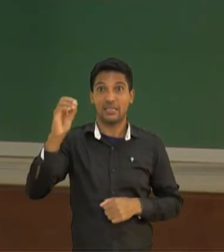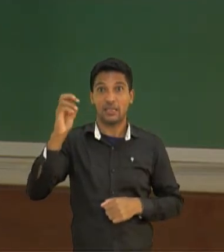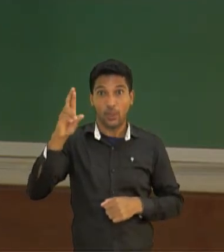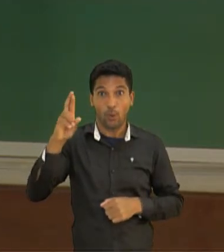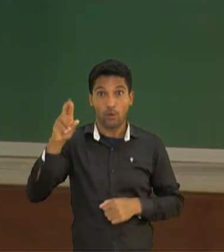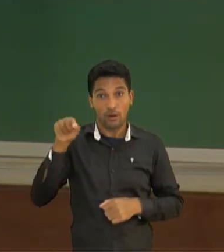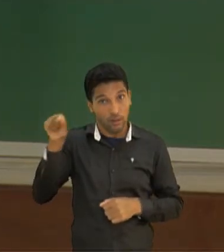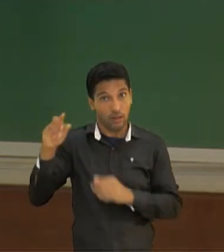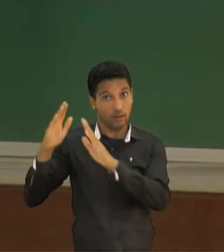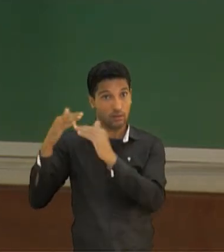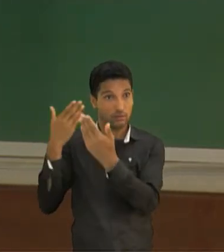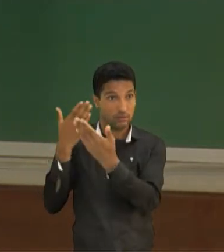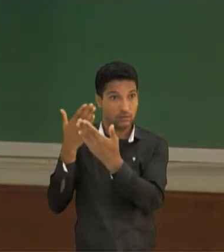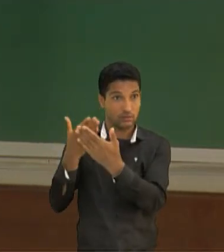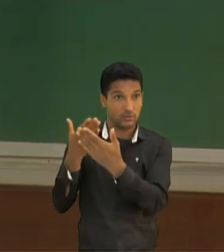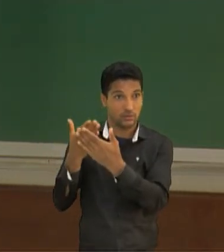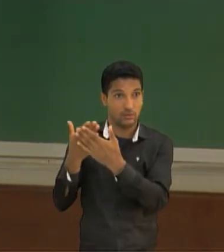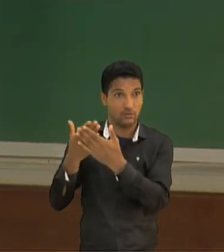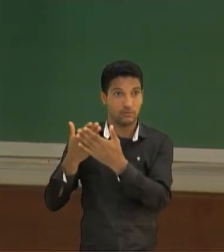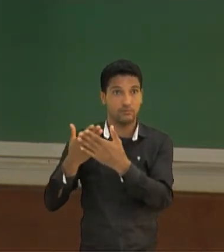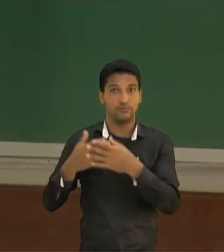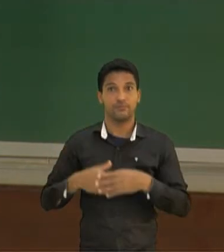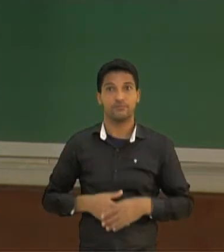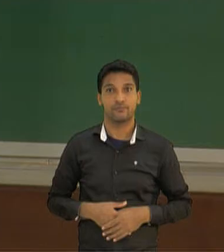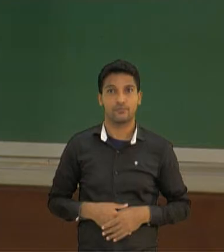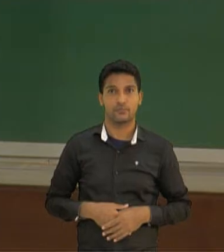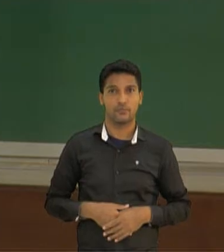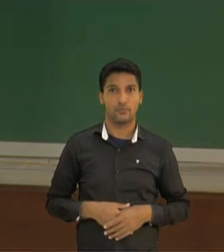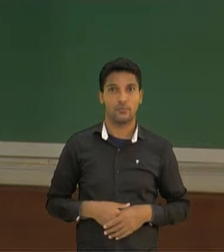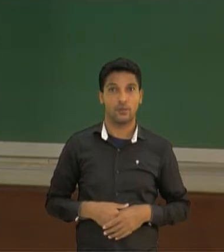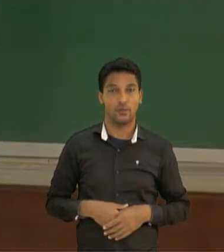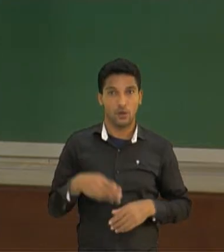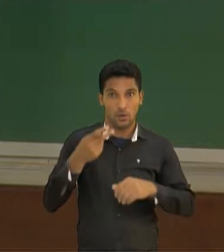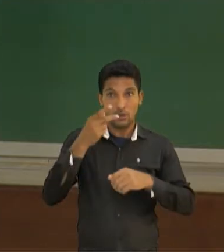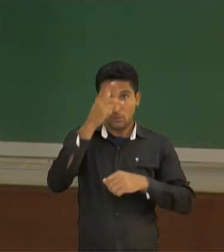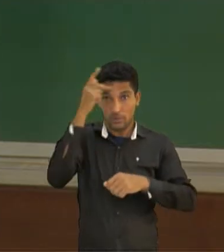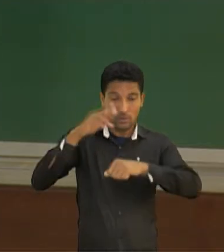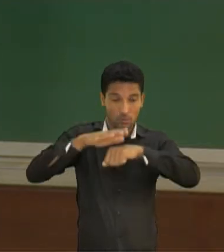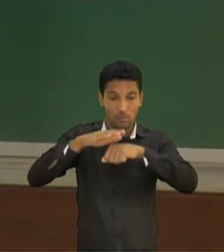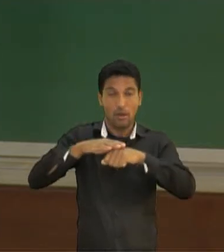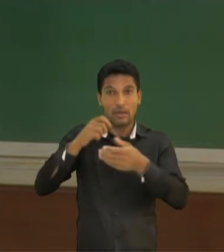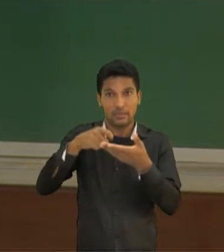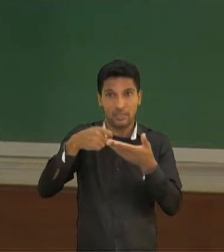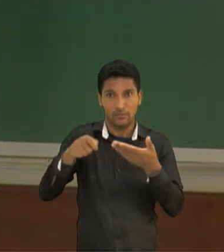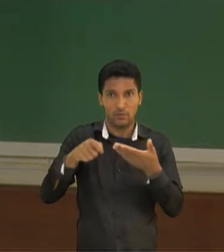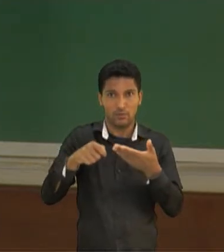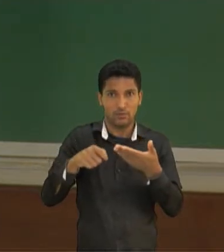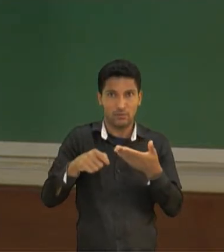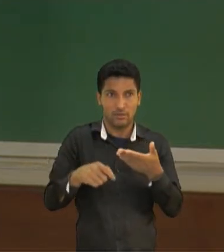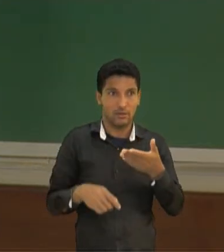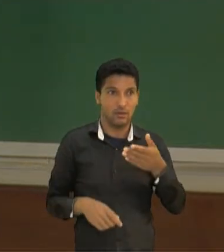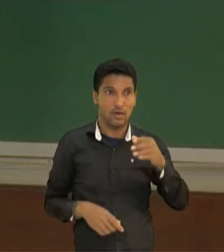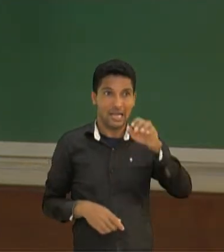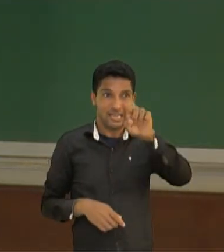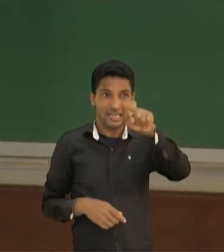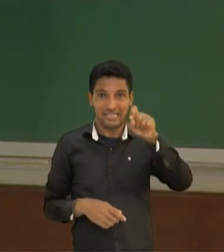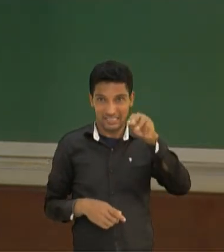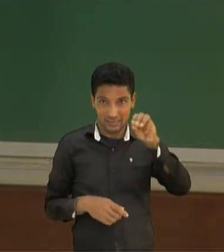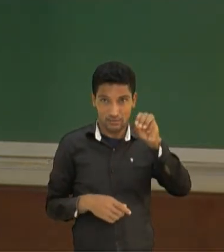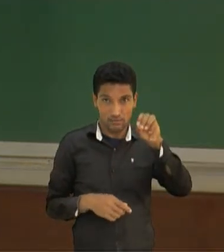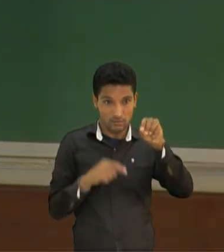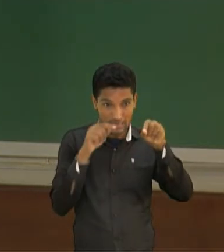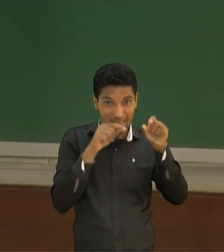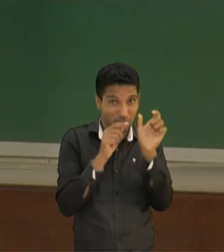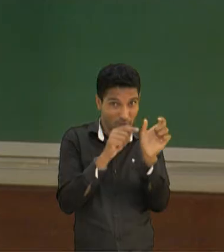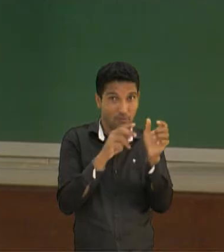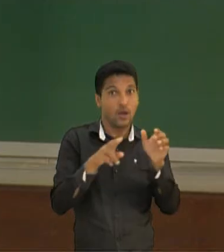né, se referindo a vossa excelência, que geralmente é utilizado para altas autoridades, né. É uma forma muito respeitosa de tratar